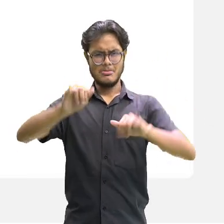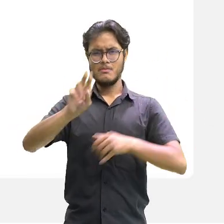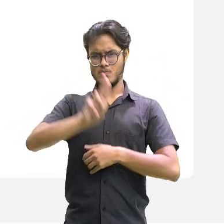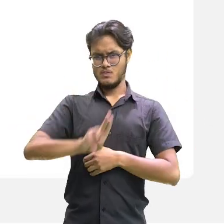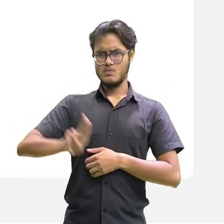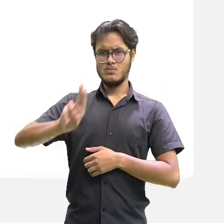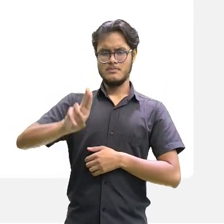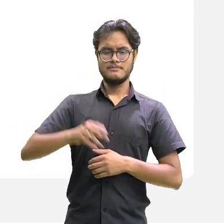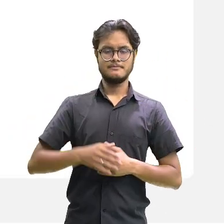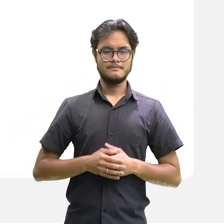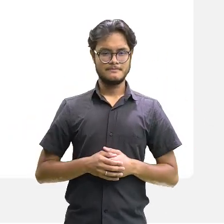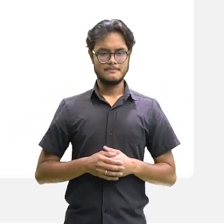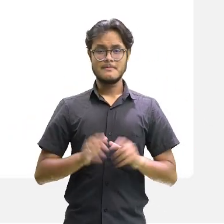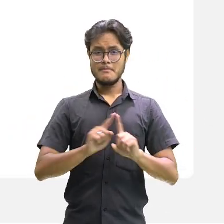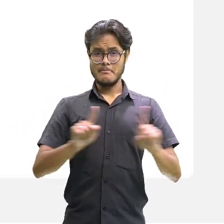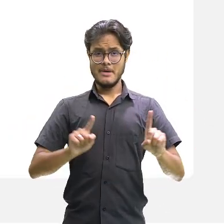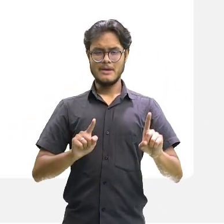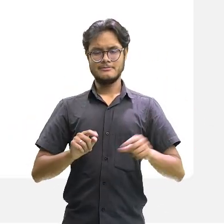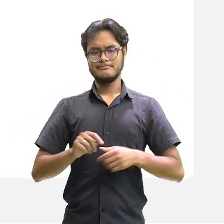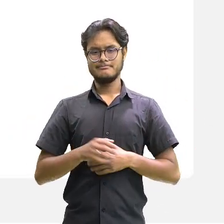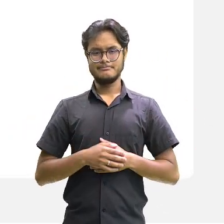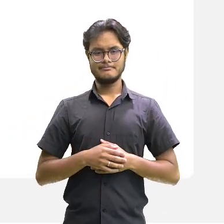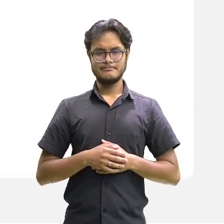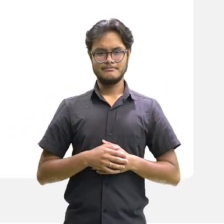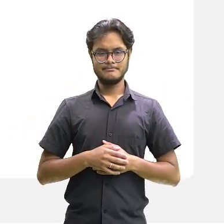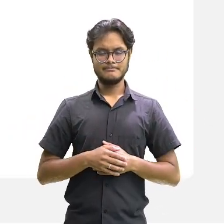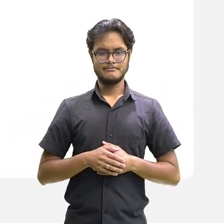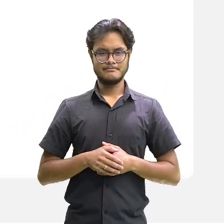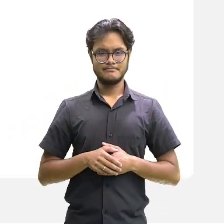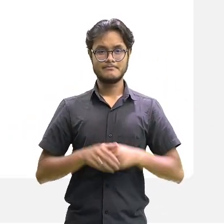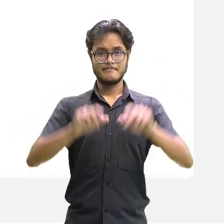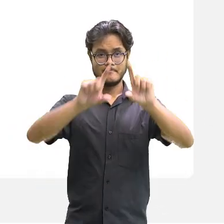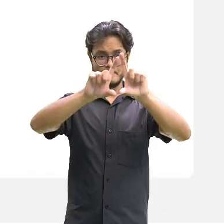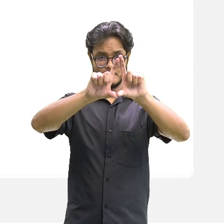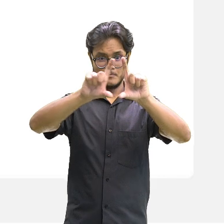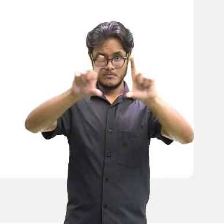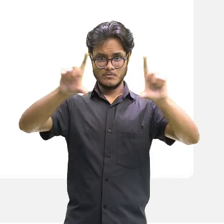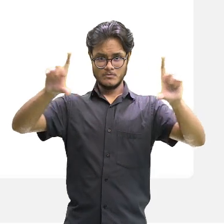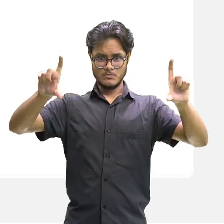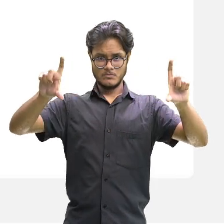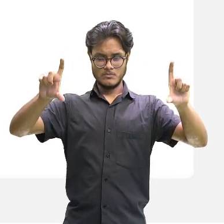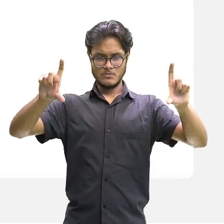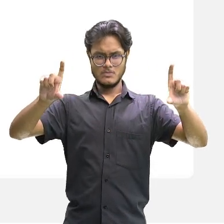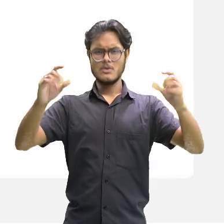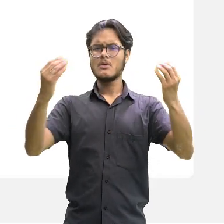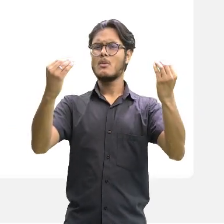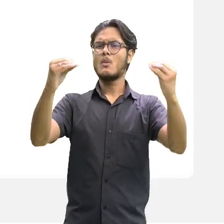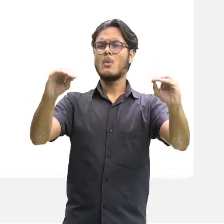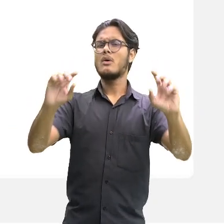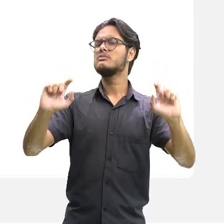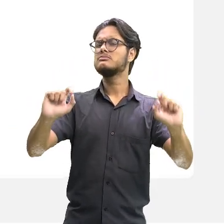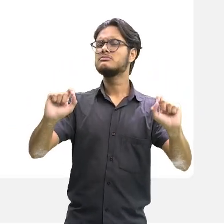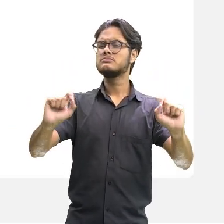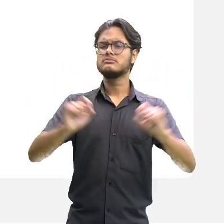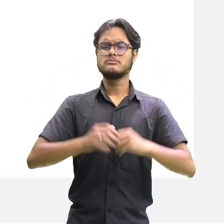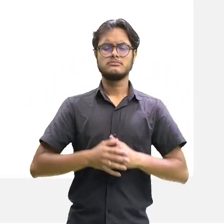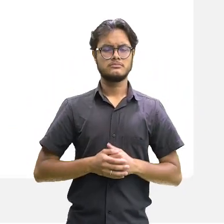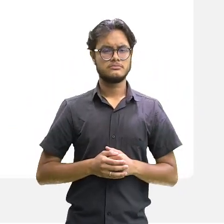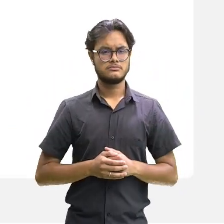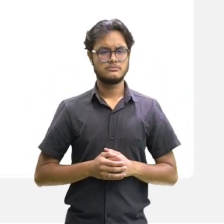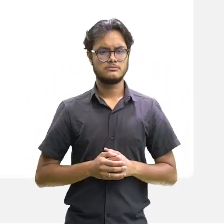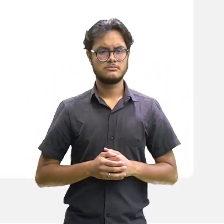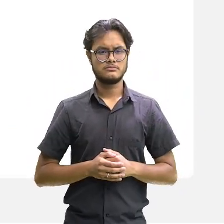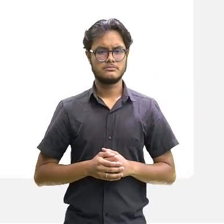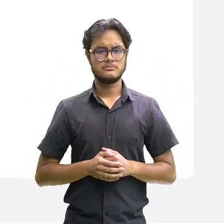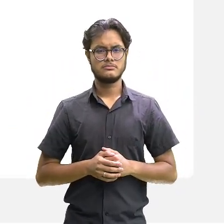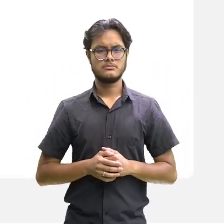no lugar lá do raio, que tem o tubo, ele veio, pessoal, e acrescentou aqui um